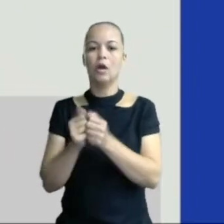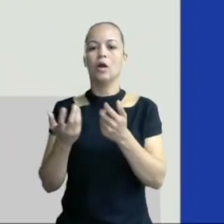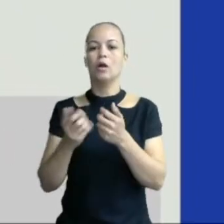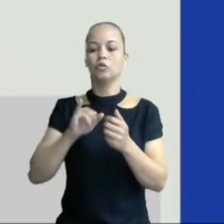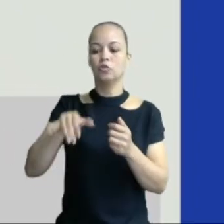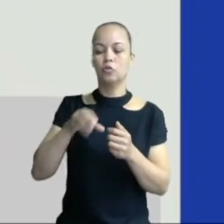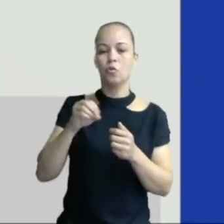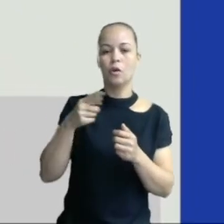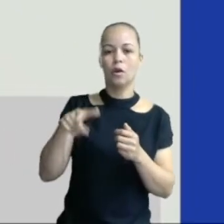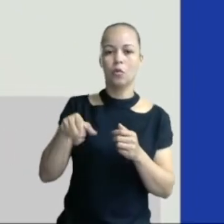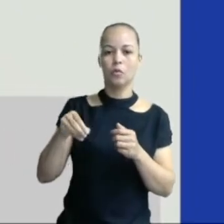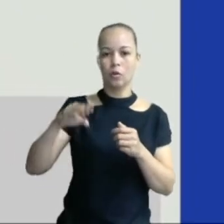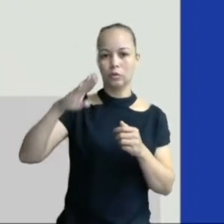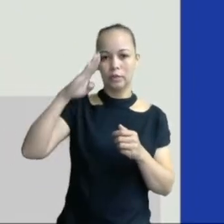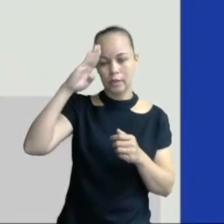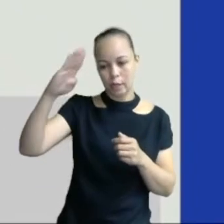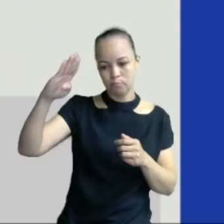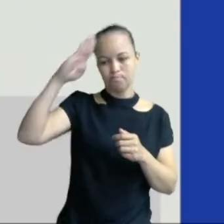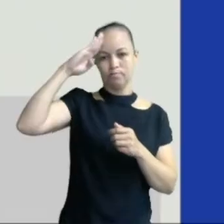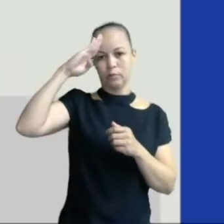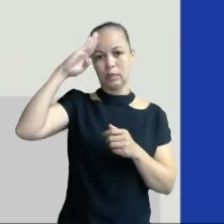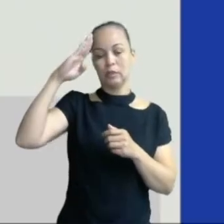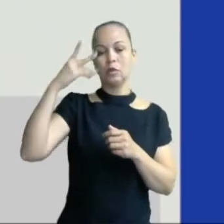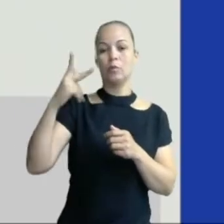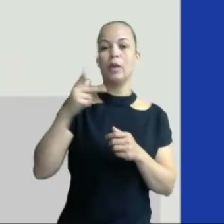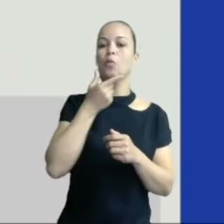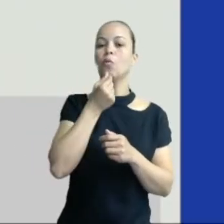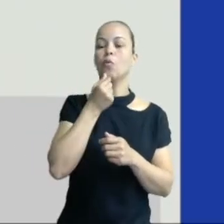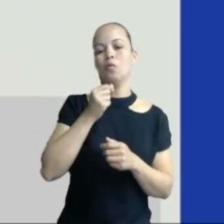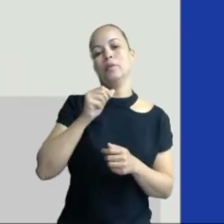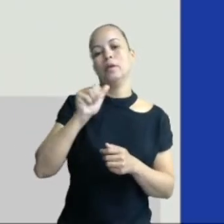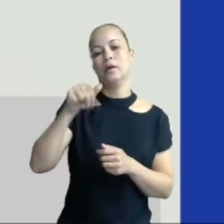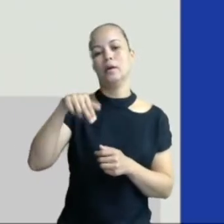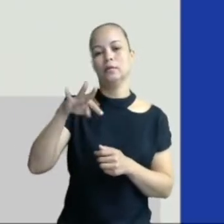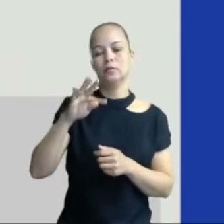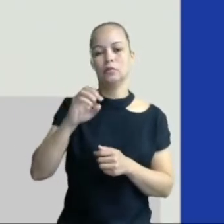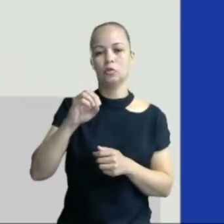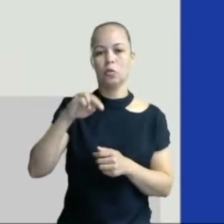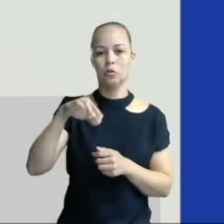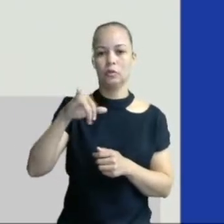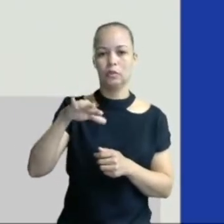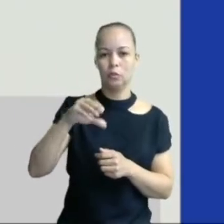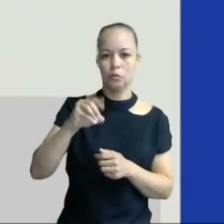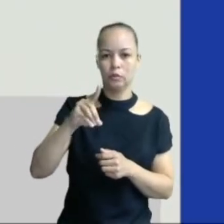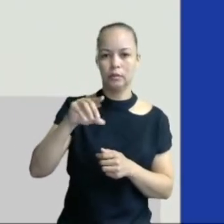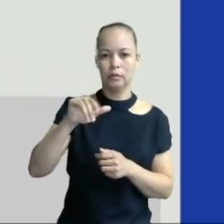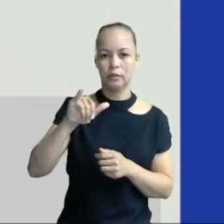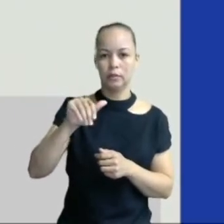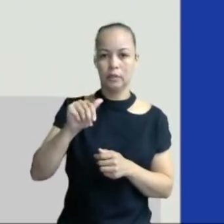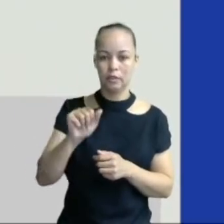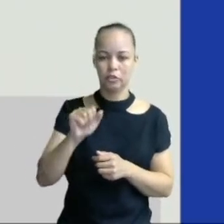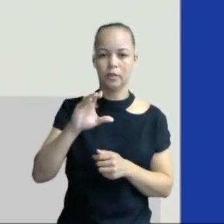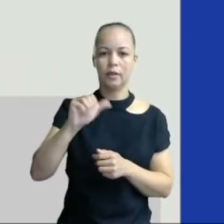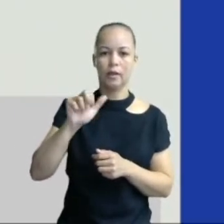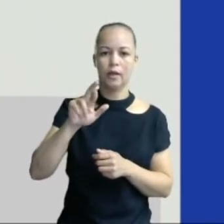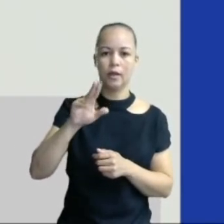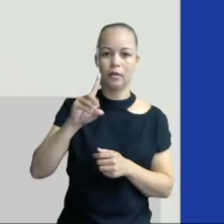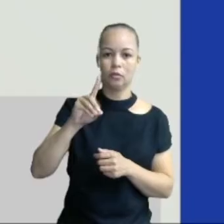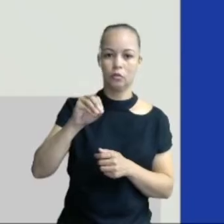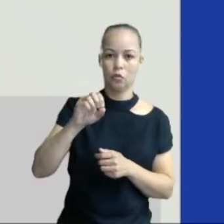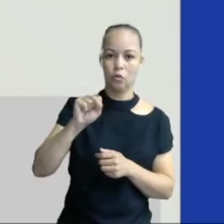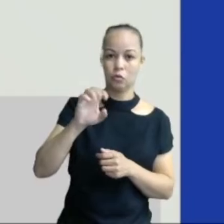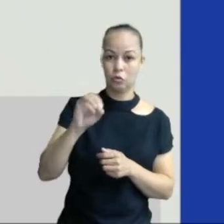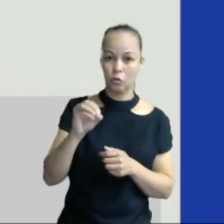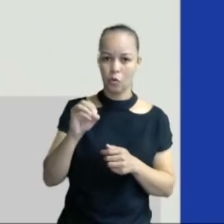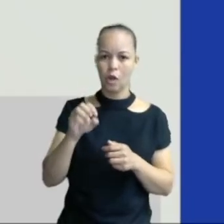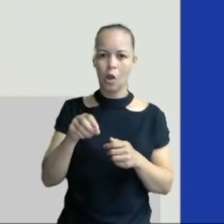auxiliado pelo sargento-mor Antônio Dias Cardoso, experiente em guerrilhas de emboscadas, traçou